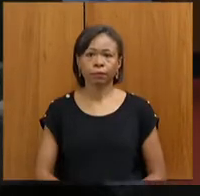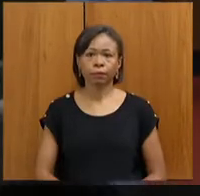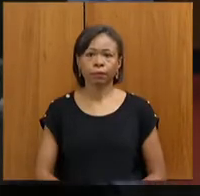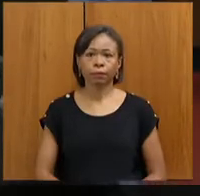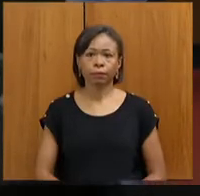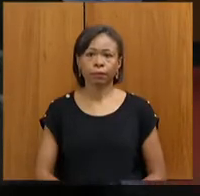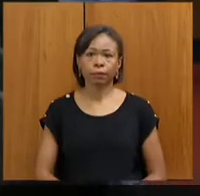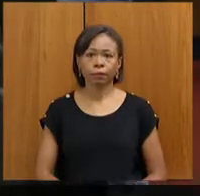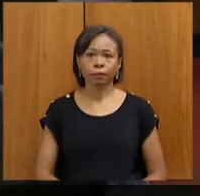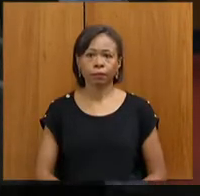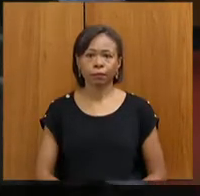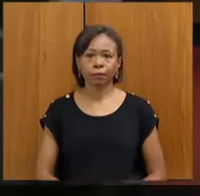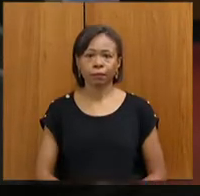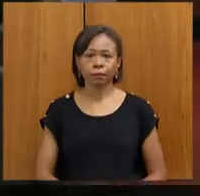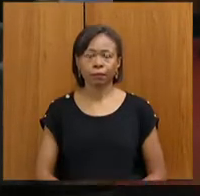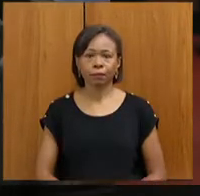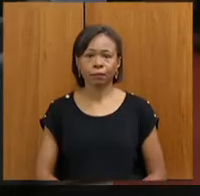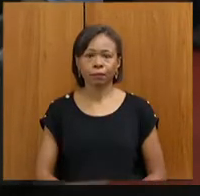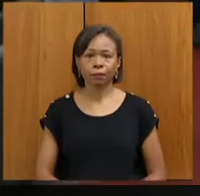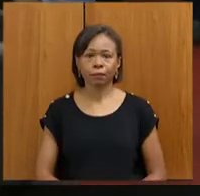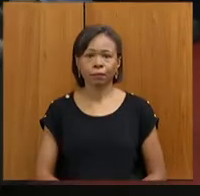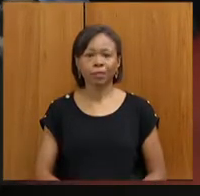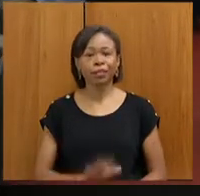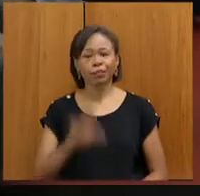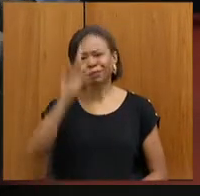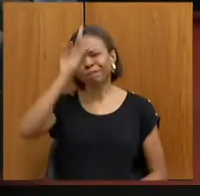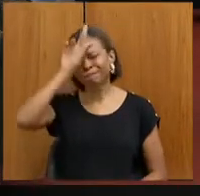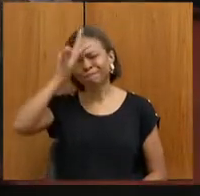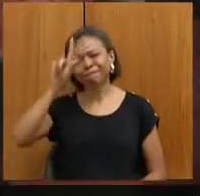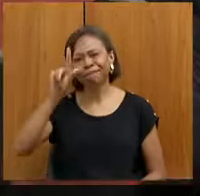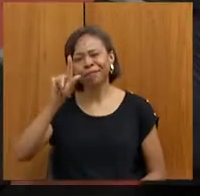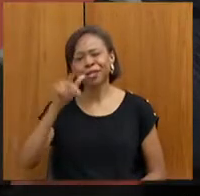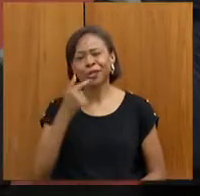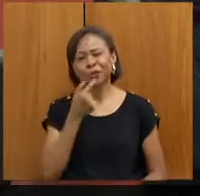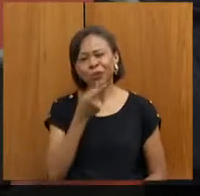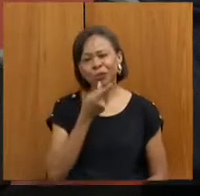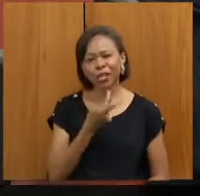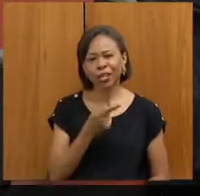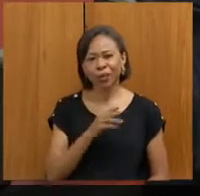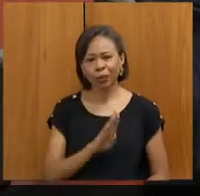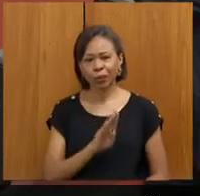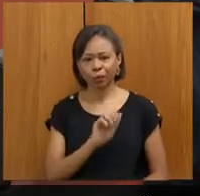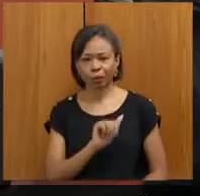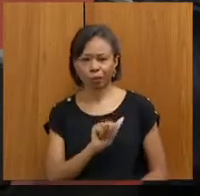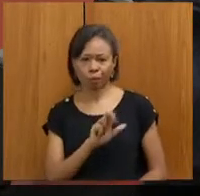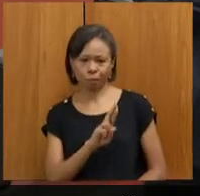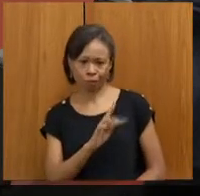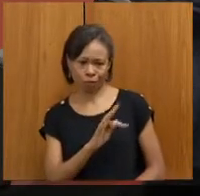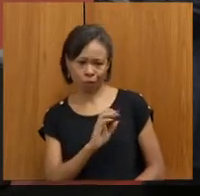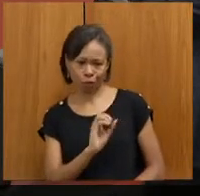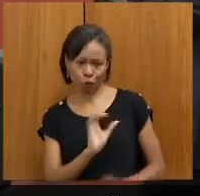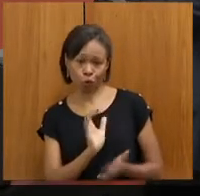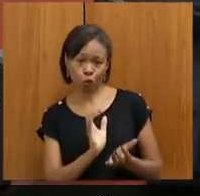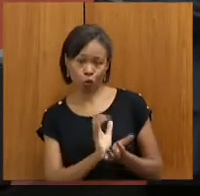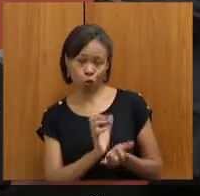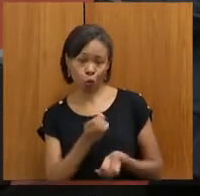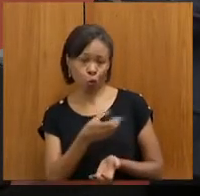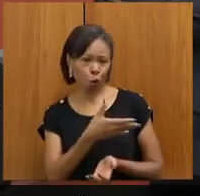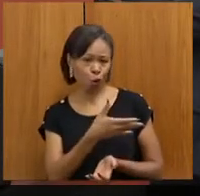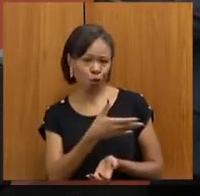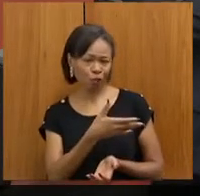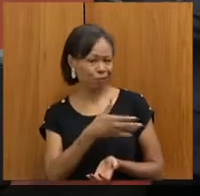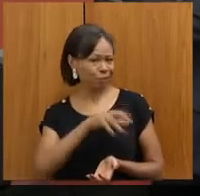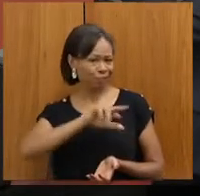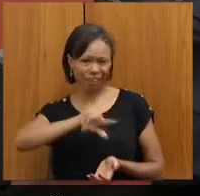e o vem aqui fica aqui né eu citei o bastou como do novo ele não é mais do novo e nem do velho